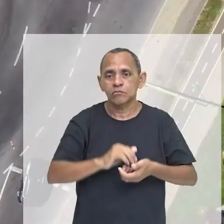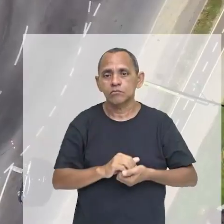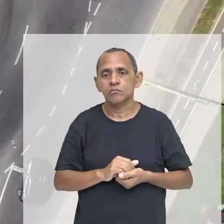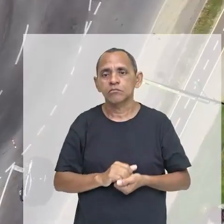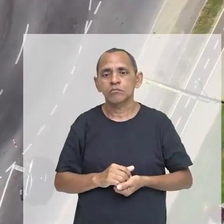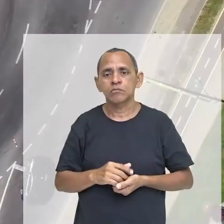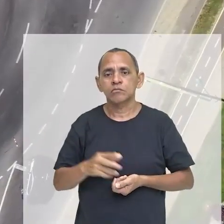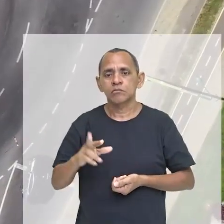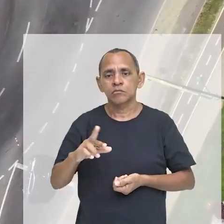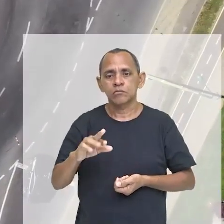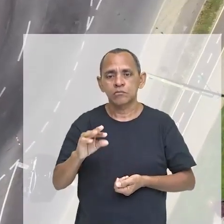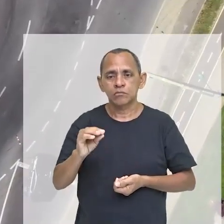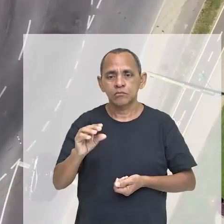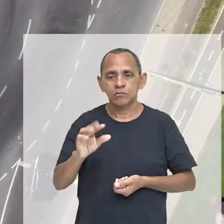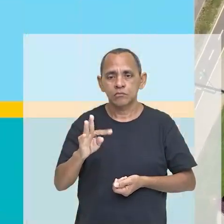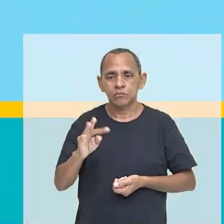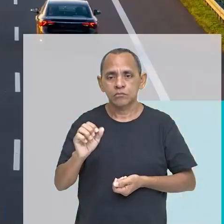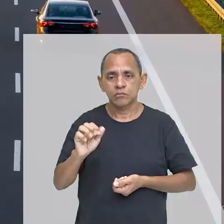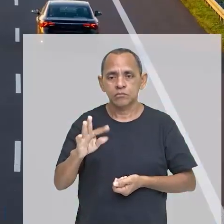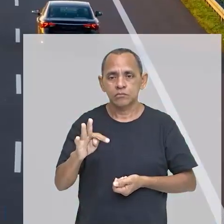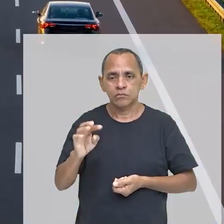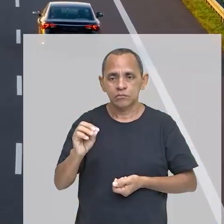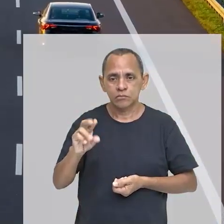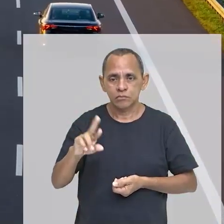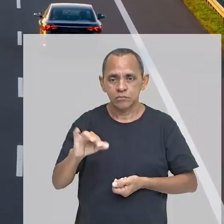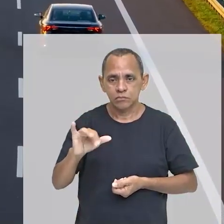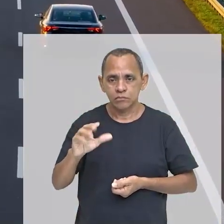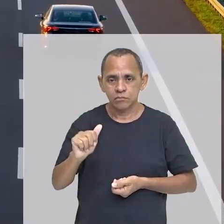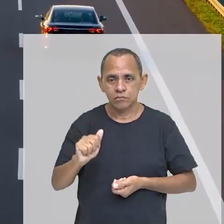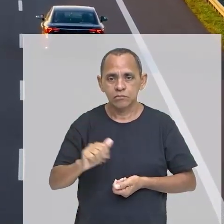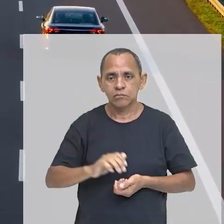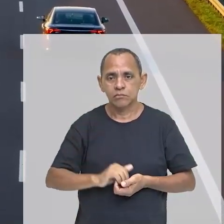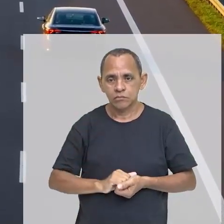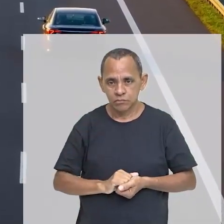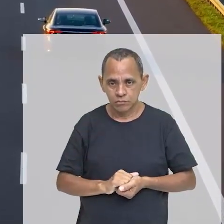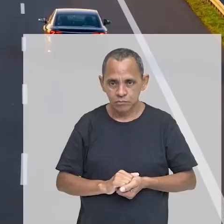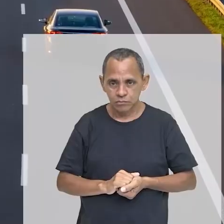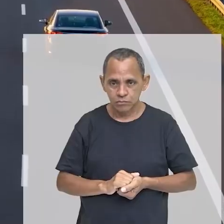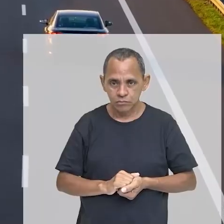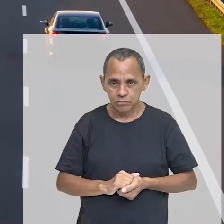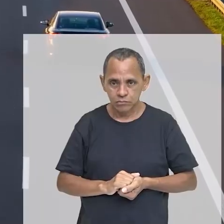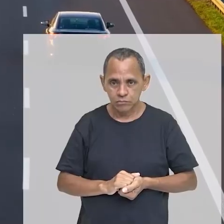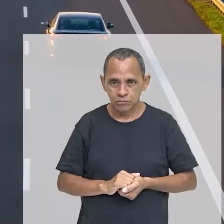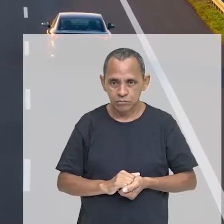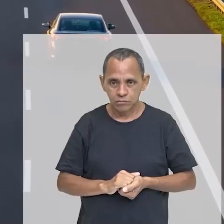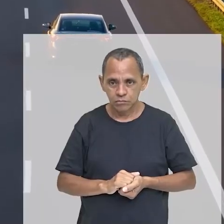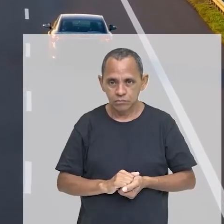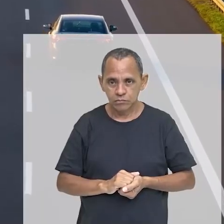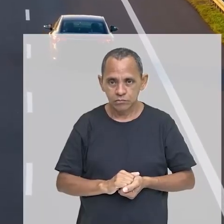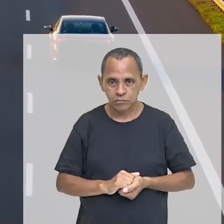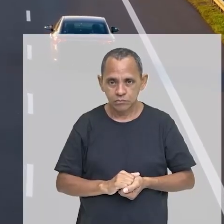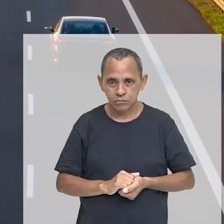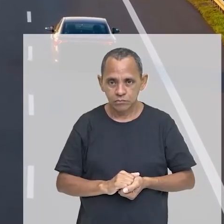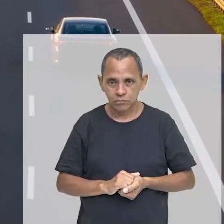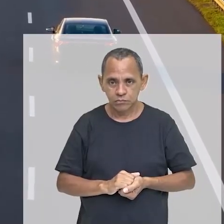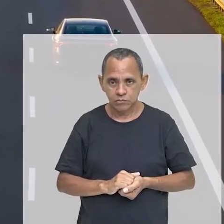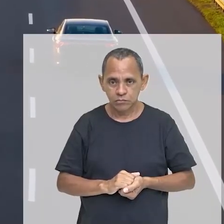Rotatória. Rotatória. Highway. Highway.